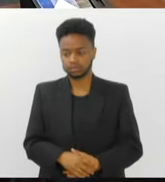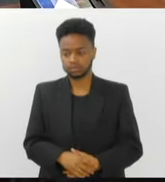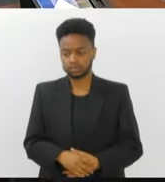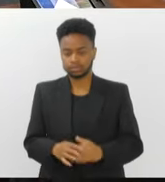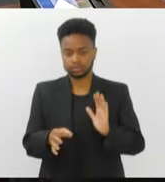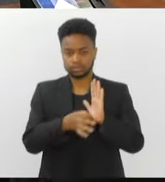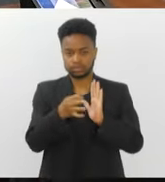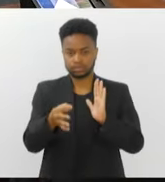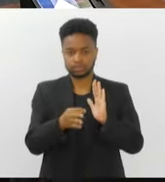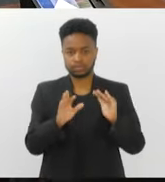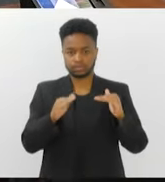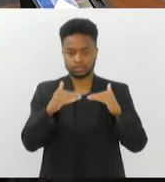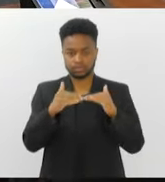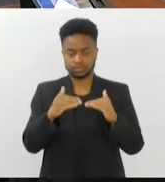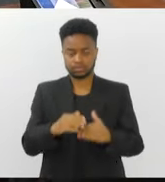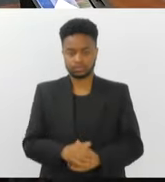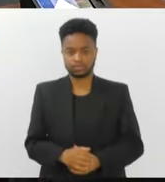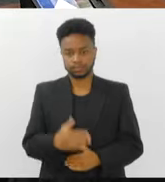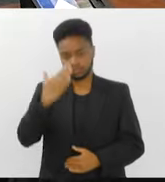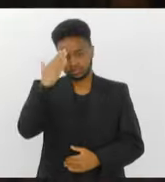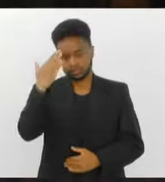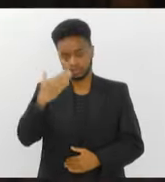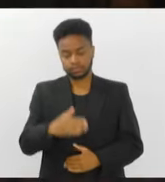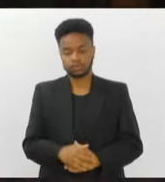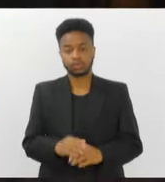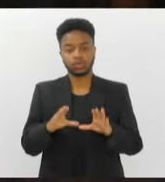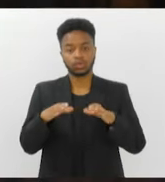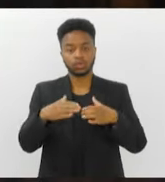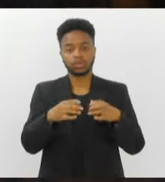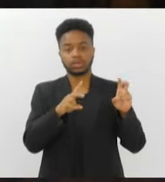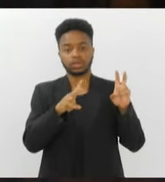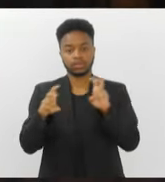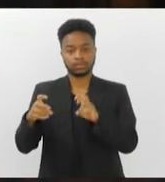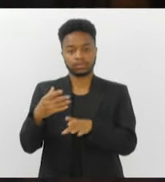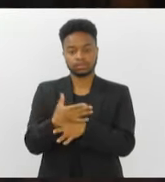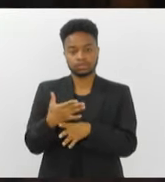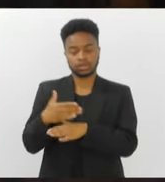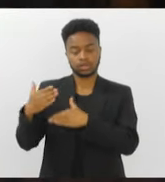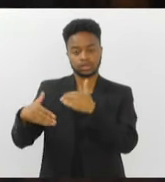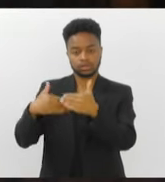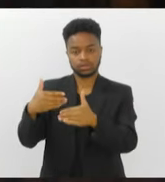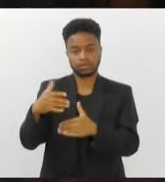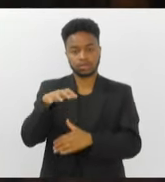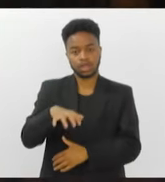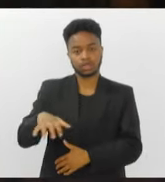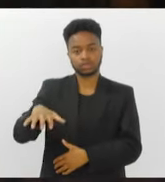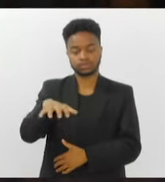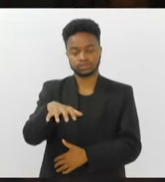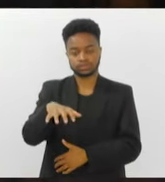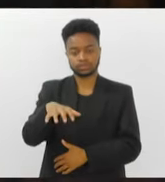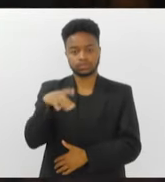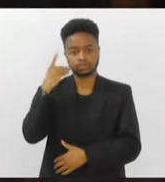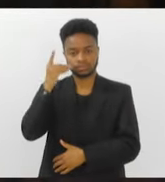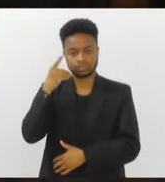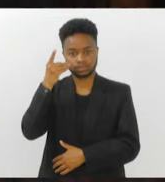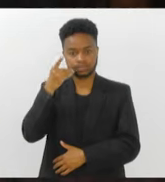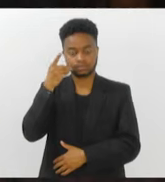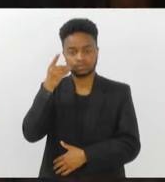Parecer favorável, senhor presidente. Muito obrigado, Val. Pela Comissão de Assuntos Municipais e Desenvolvimento Regional,